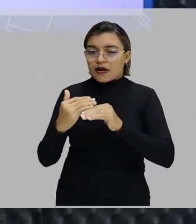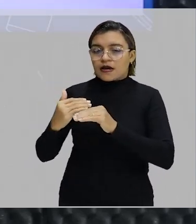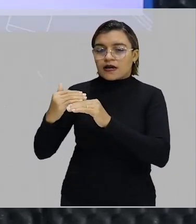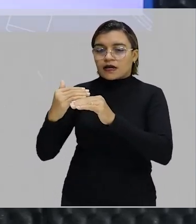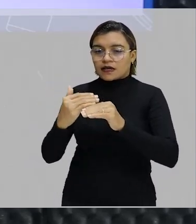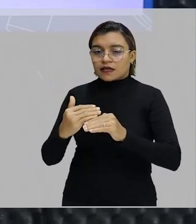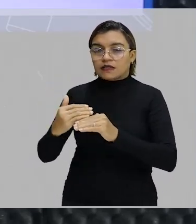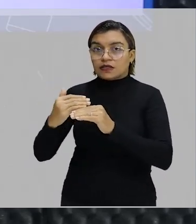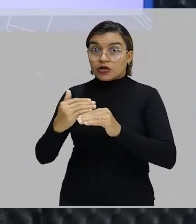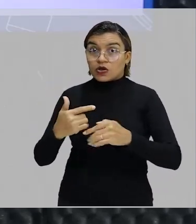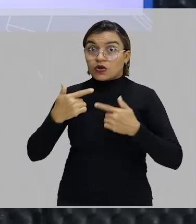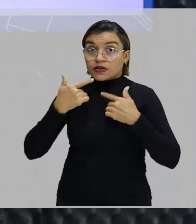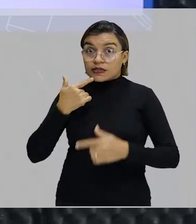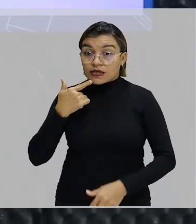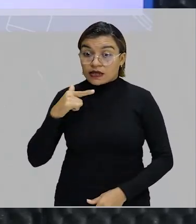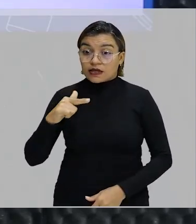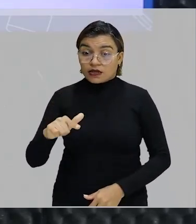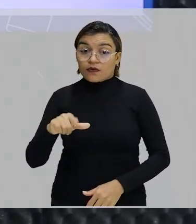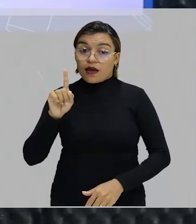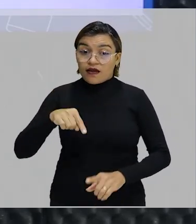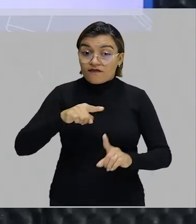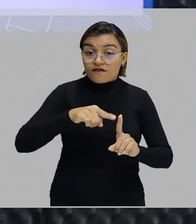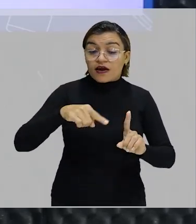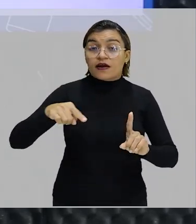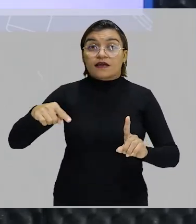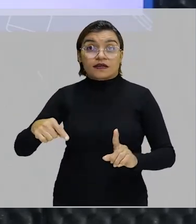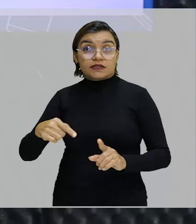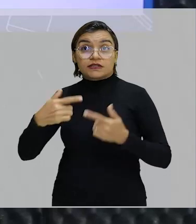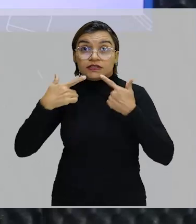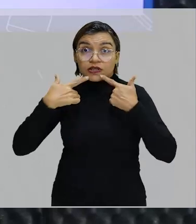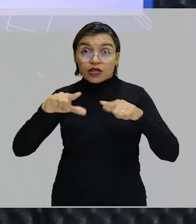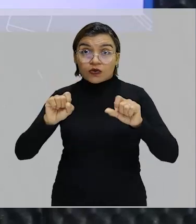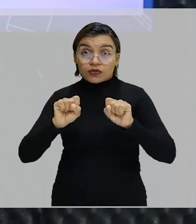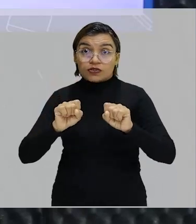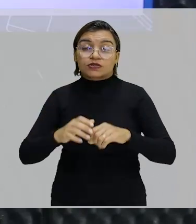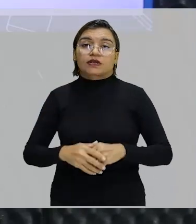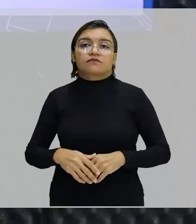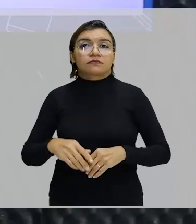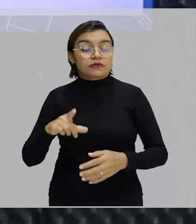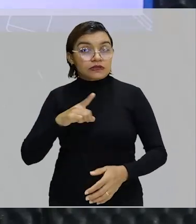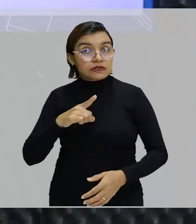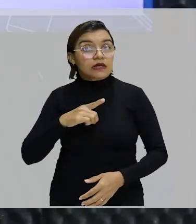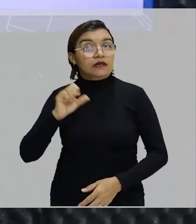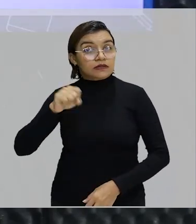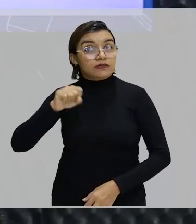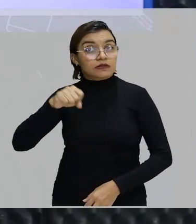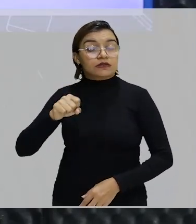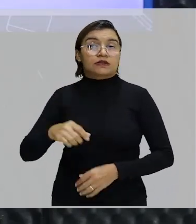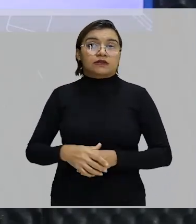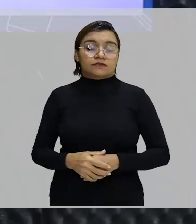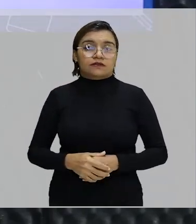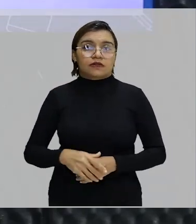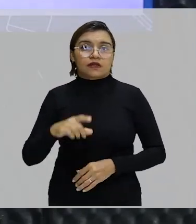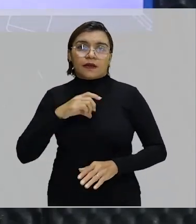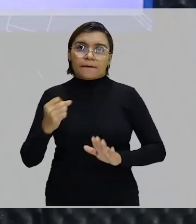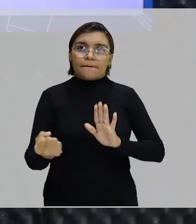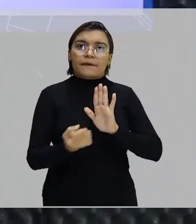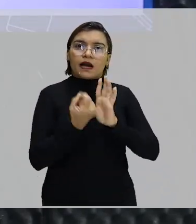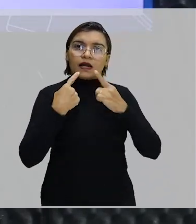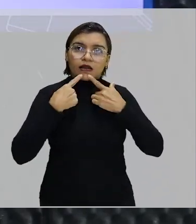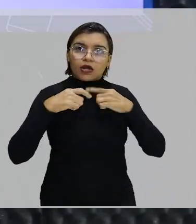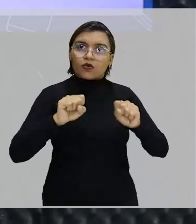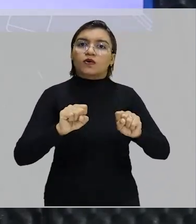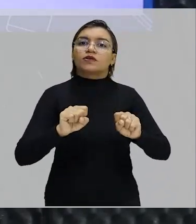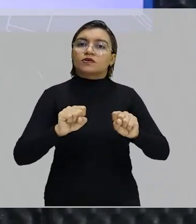que é apenas uma das variantes linguísticas. As variantes linguísticas existem? Sim. As marcas linguísticas